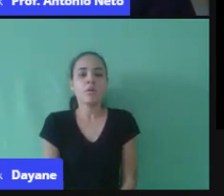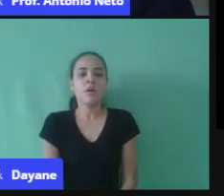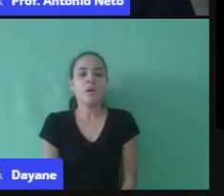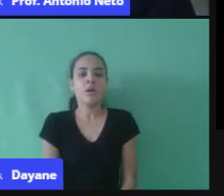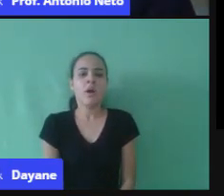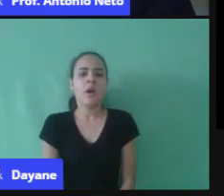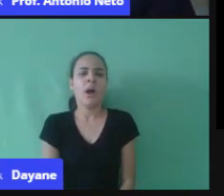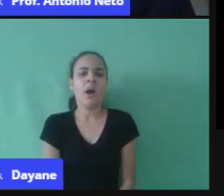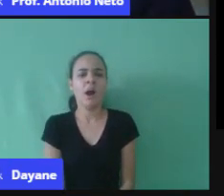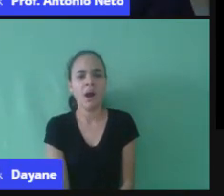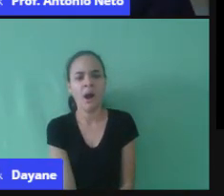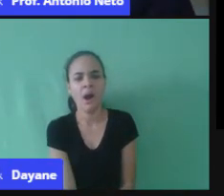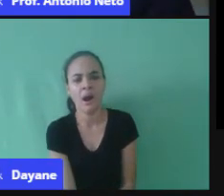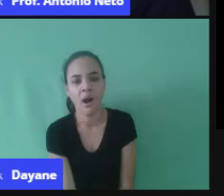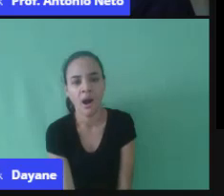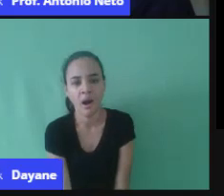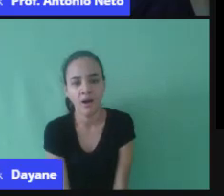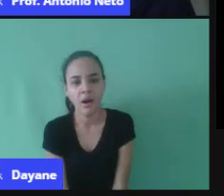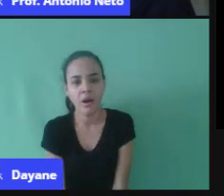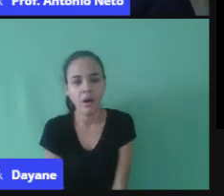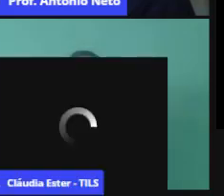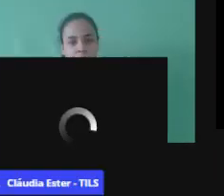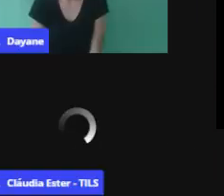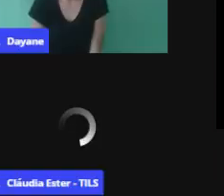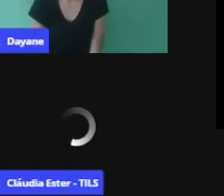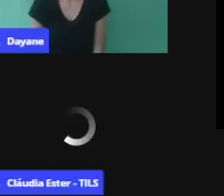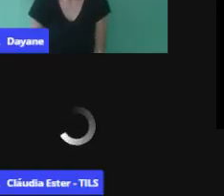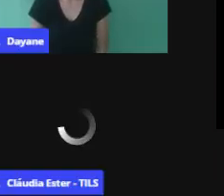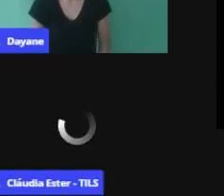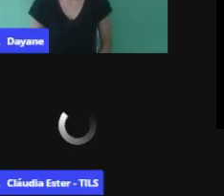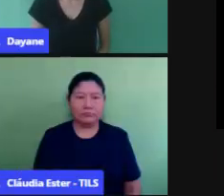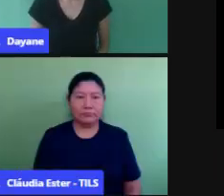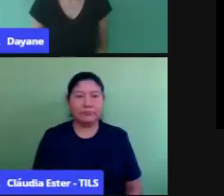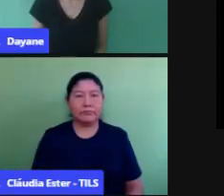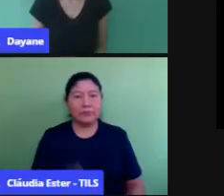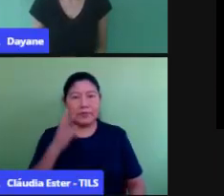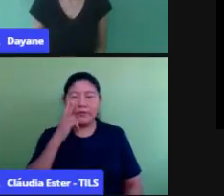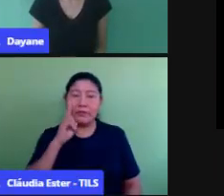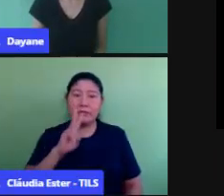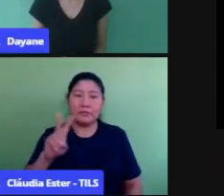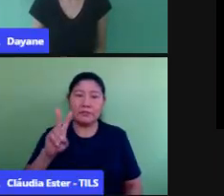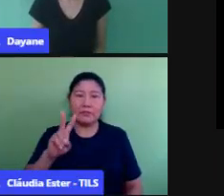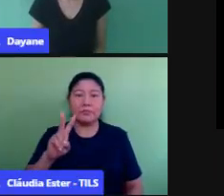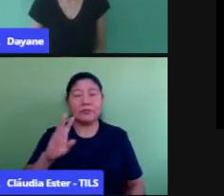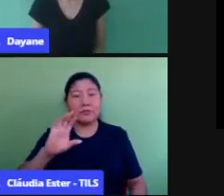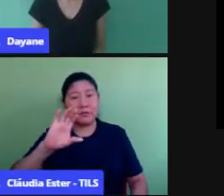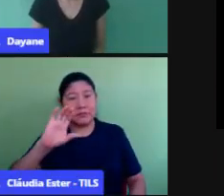tem um relevo com grande